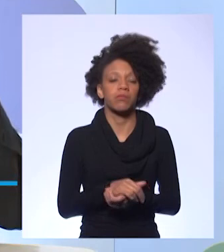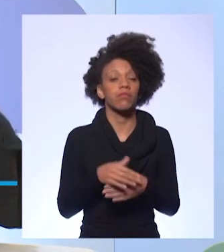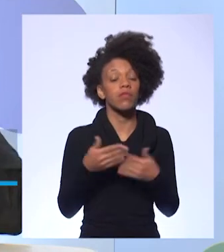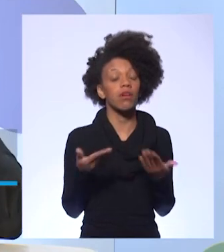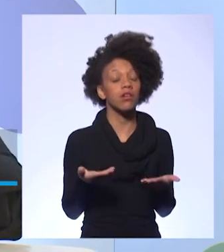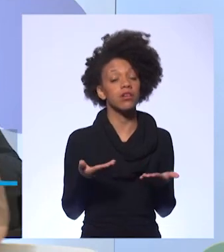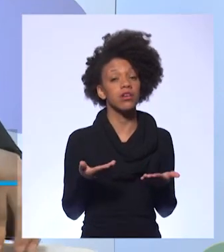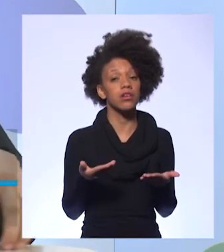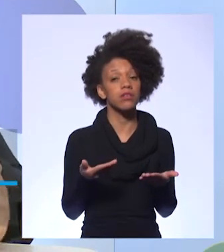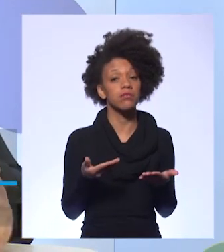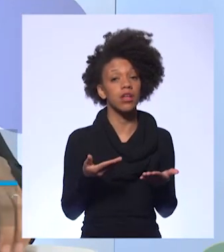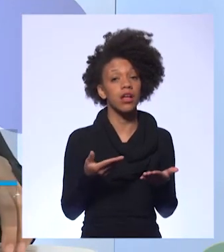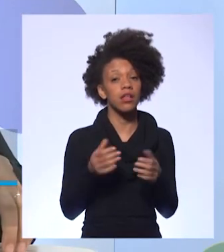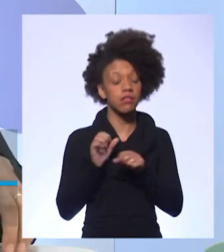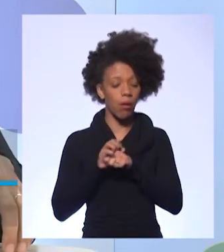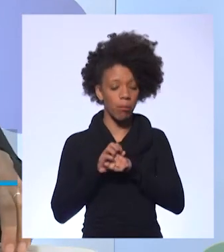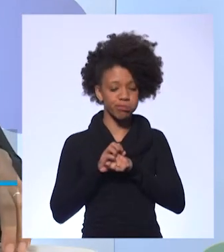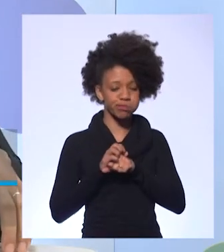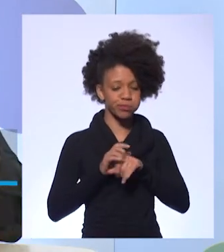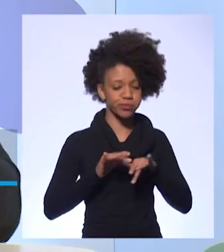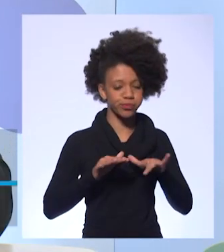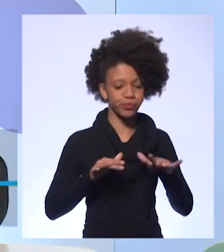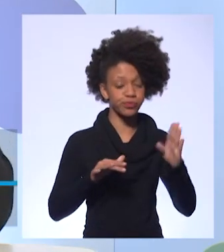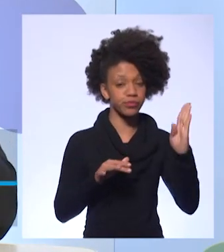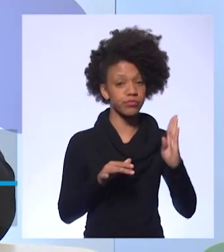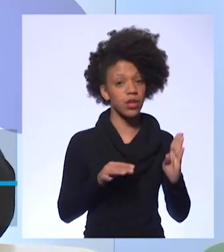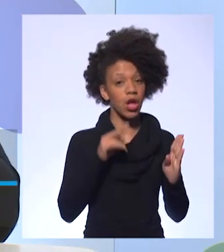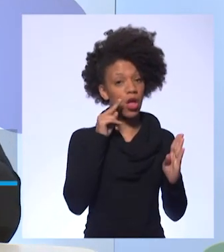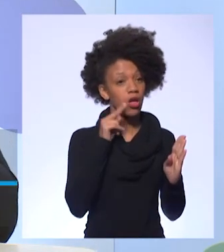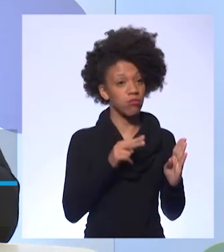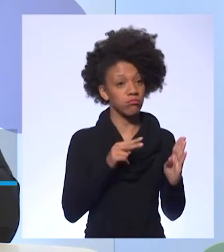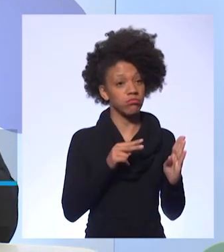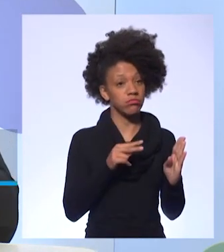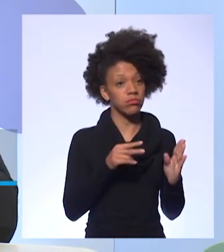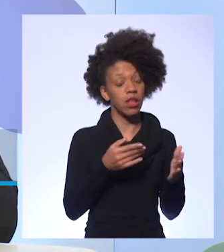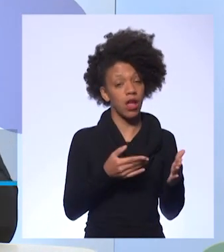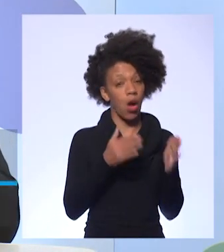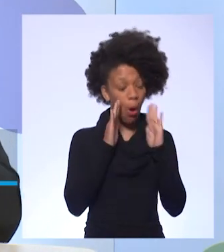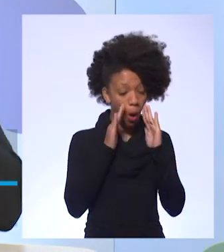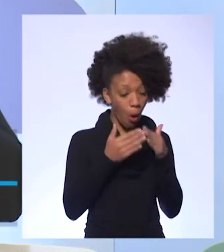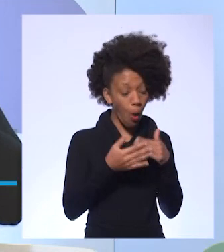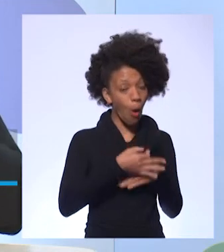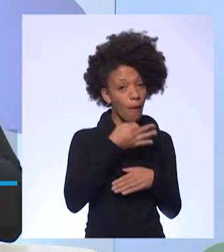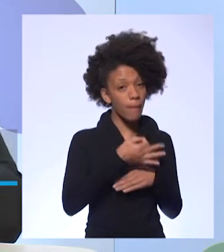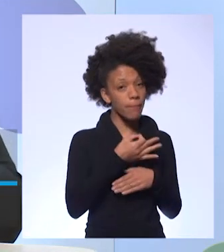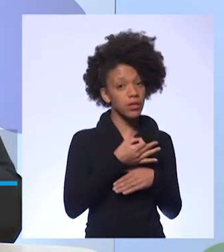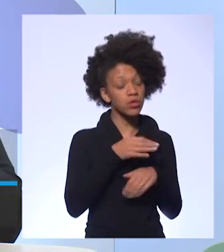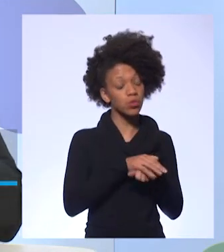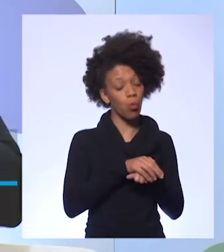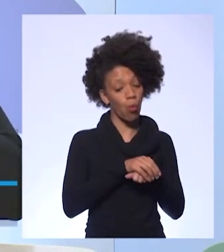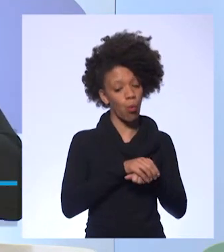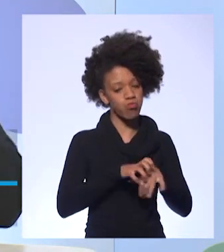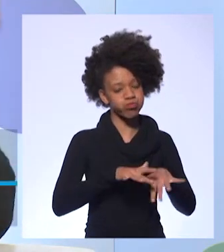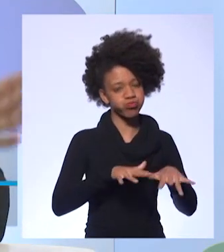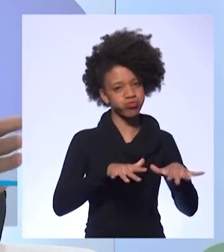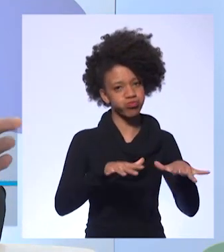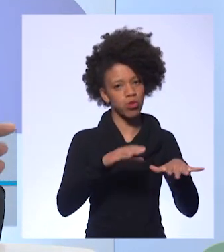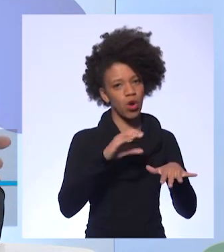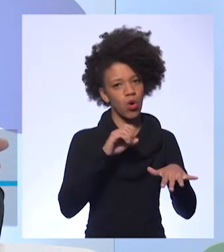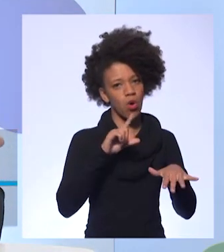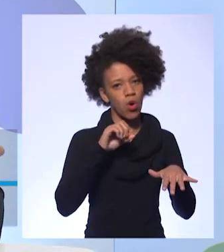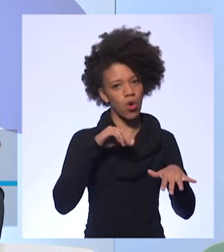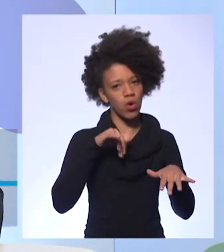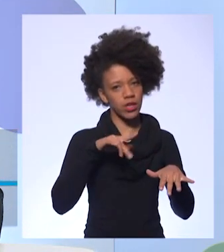da da questão da colonização brasileira nós olhamos para a partir do ponto de vista do colonizado então